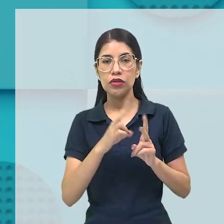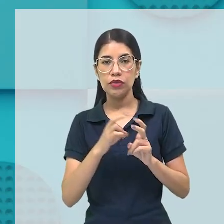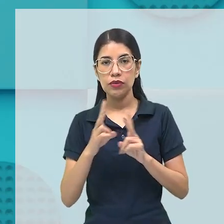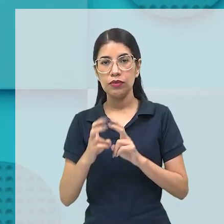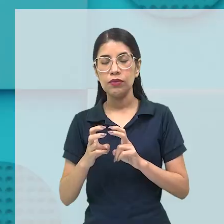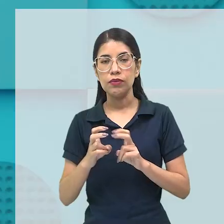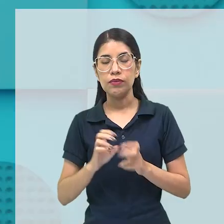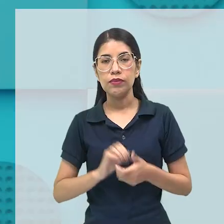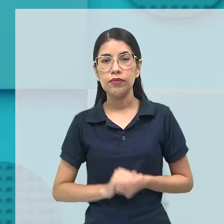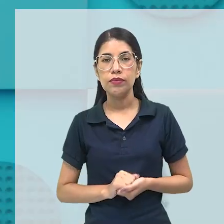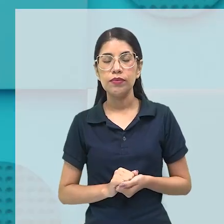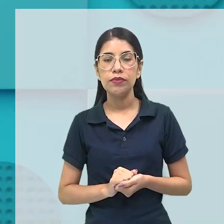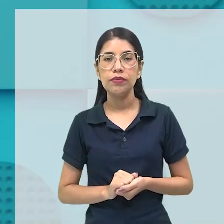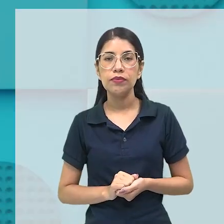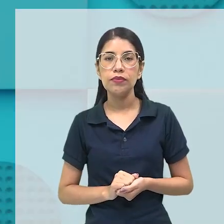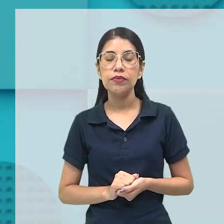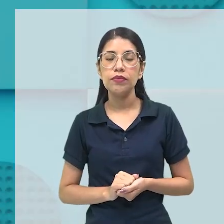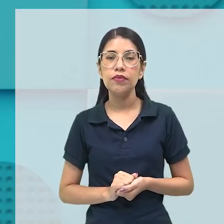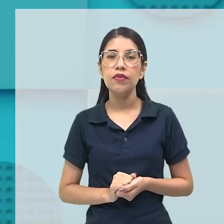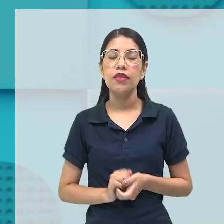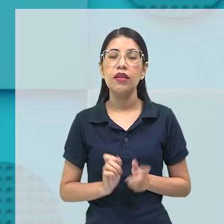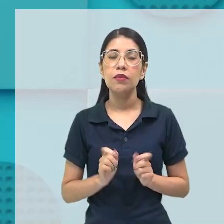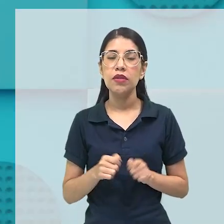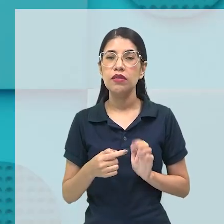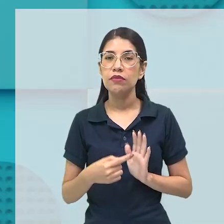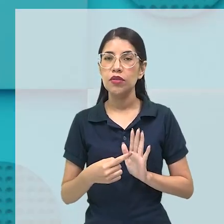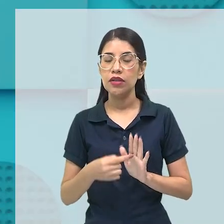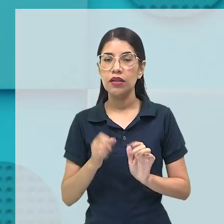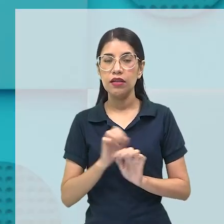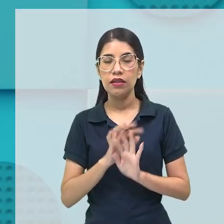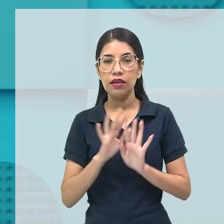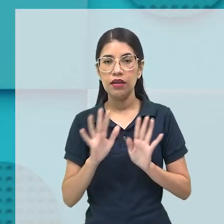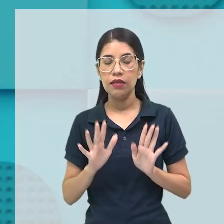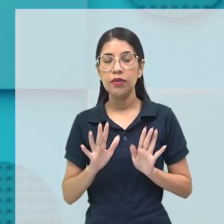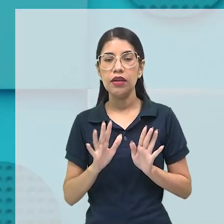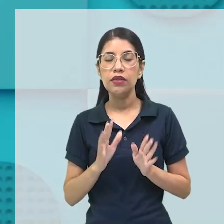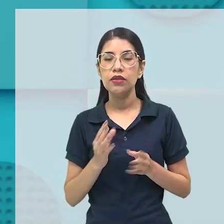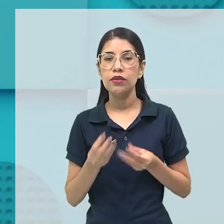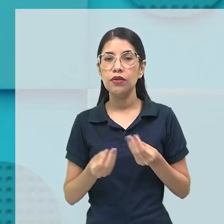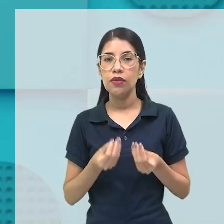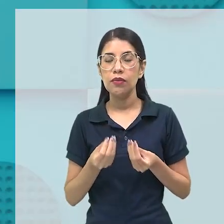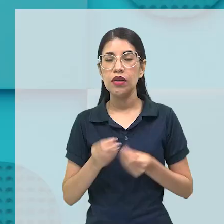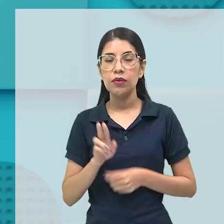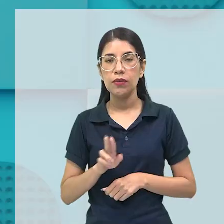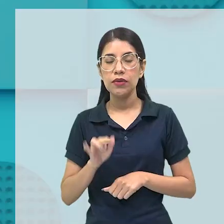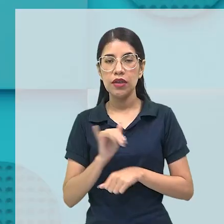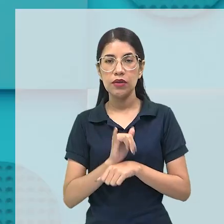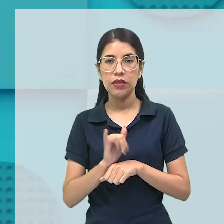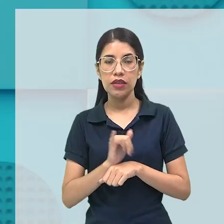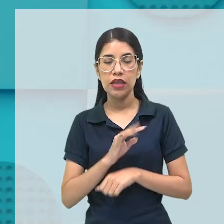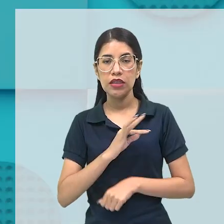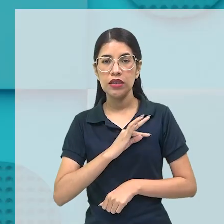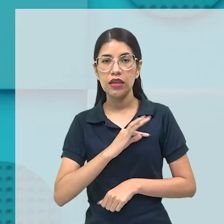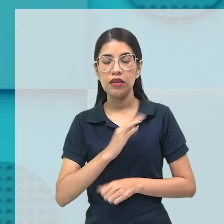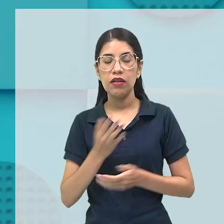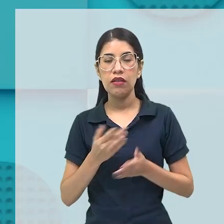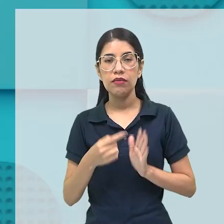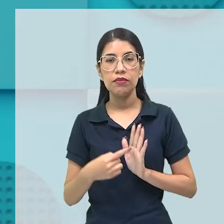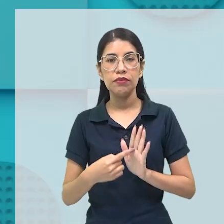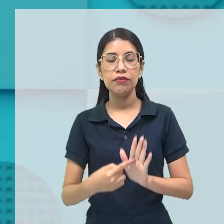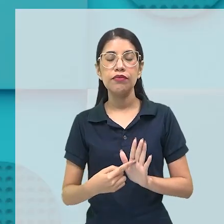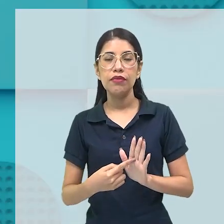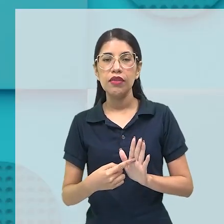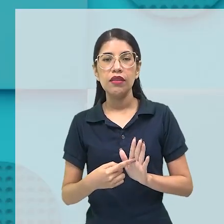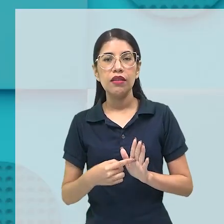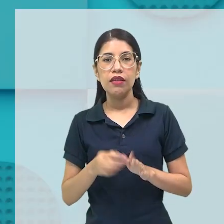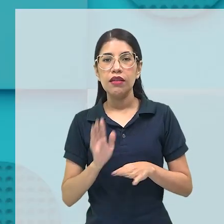greco-romana quanto da luta livre. E para a gente poder ilustrar mais essa parte aí das técnicas, eu trago para vocês um vídeo mostrando